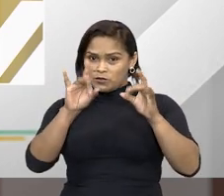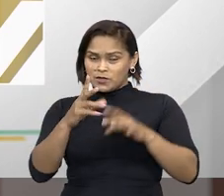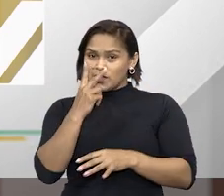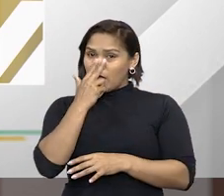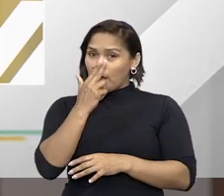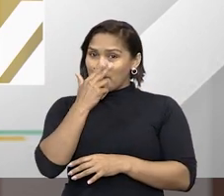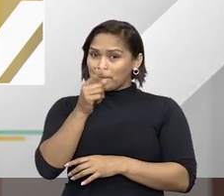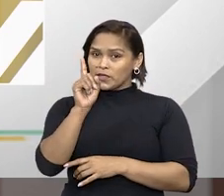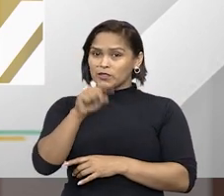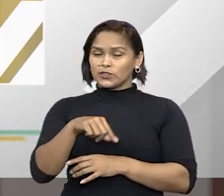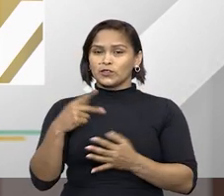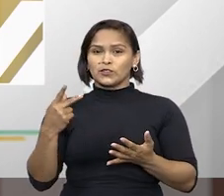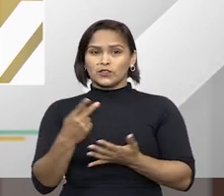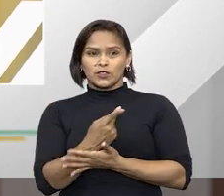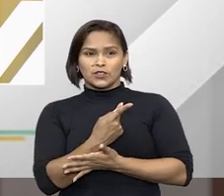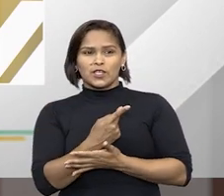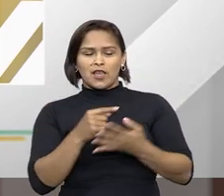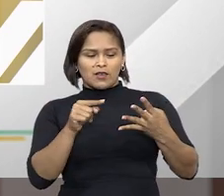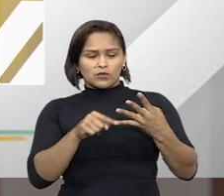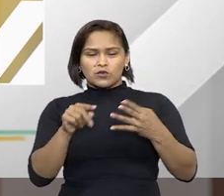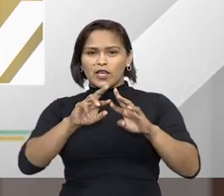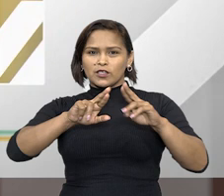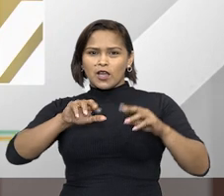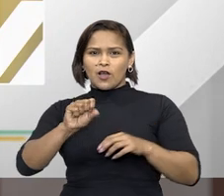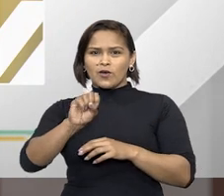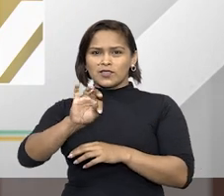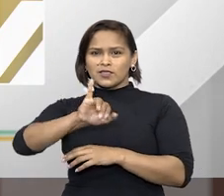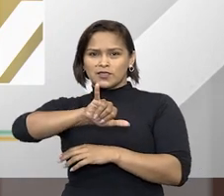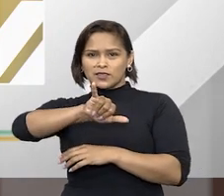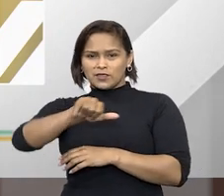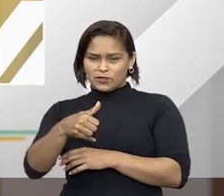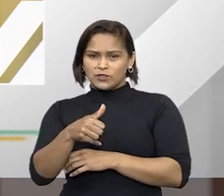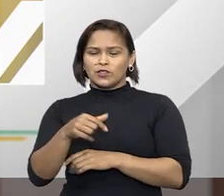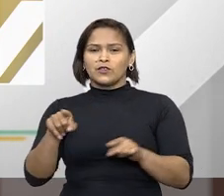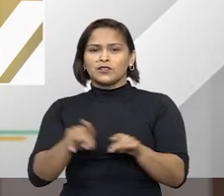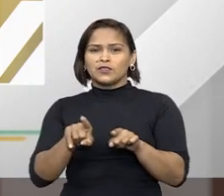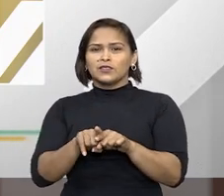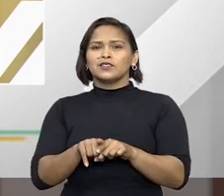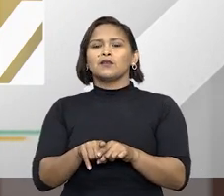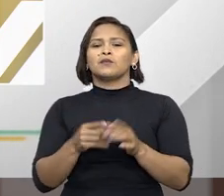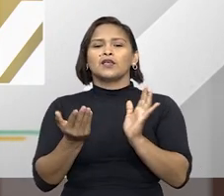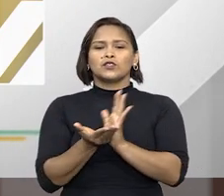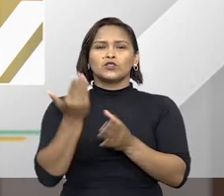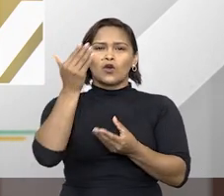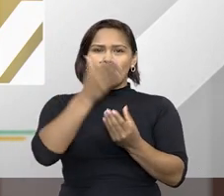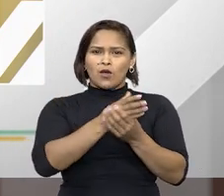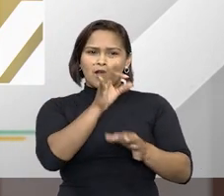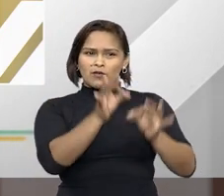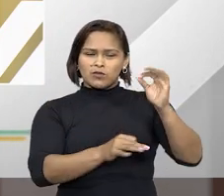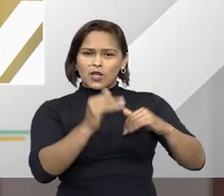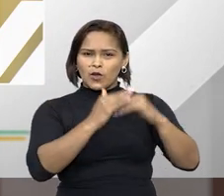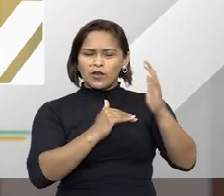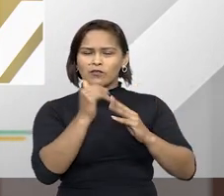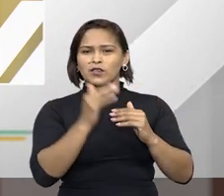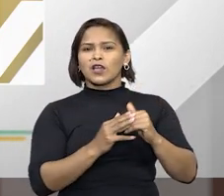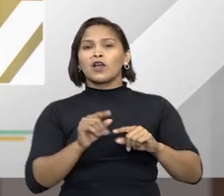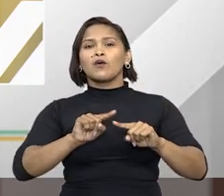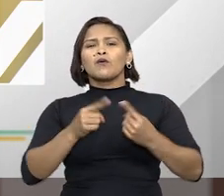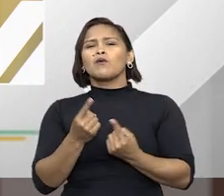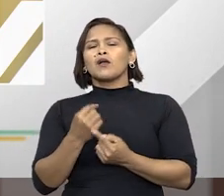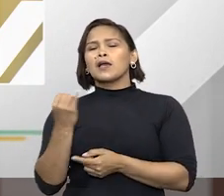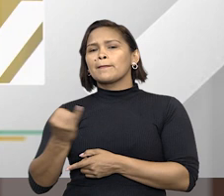é intrínseco ao Superior Tribunal de Justiça, e também dos precedentes qualificados. Qual a relevância desses